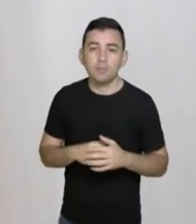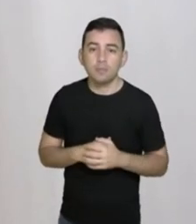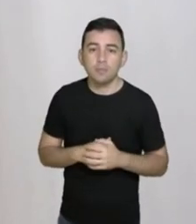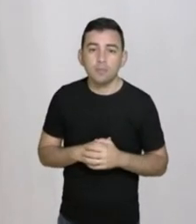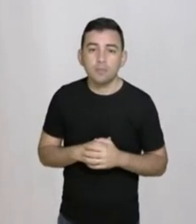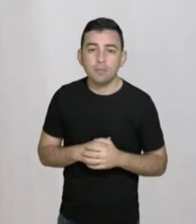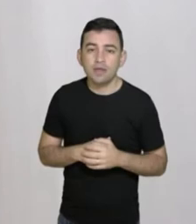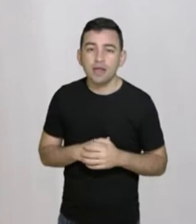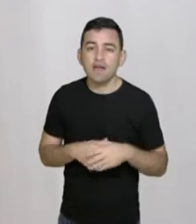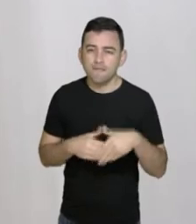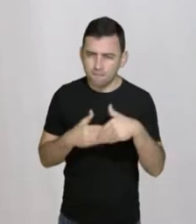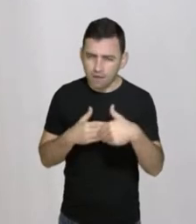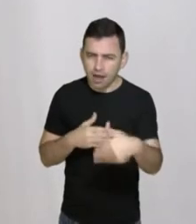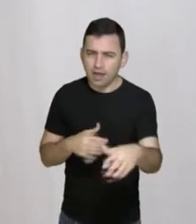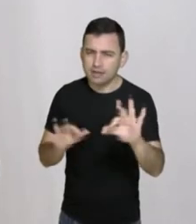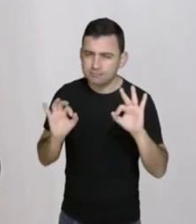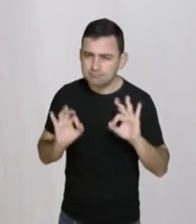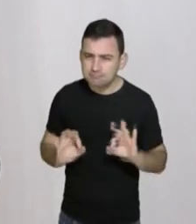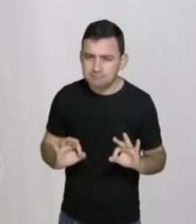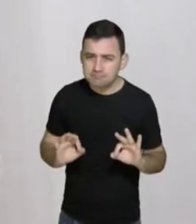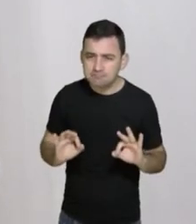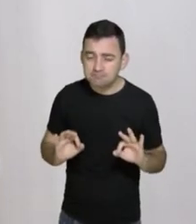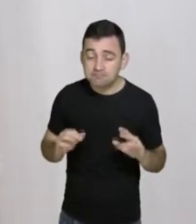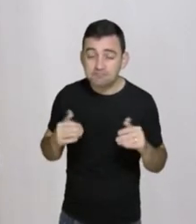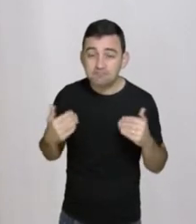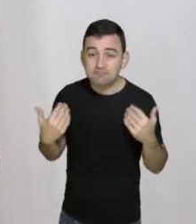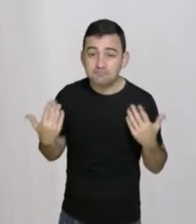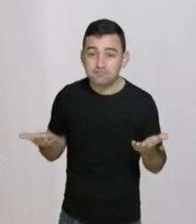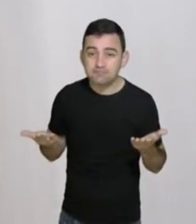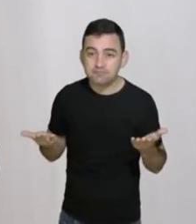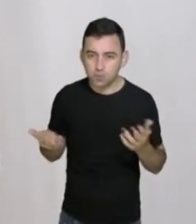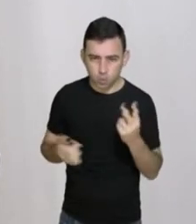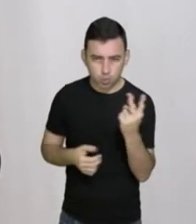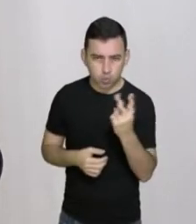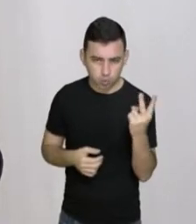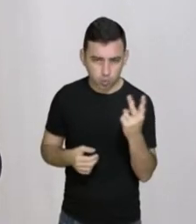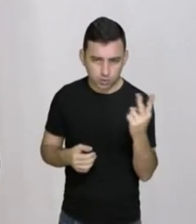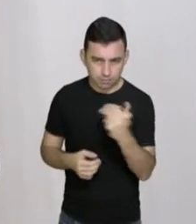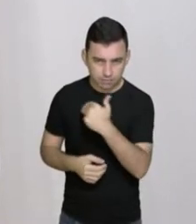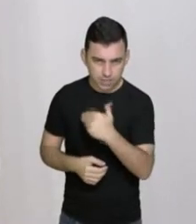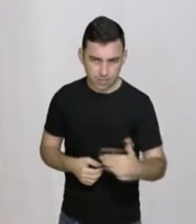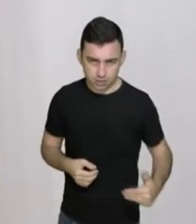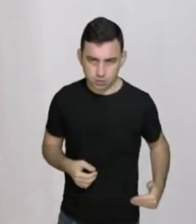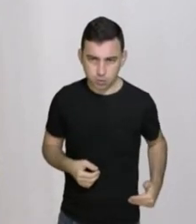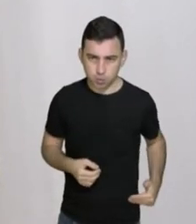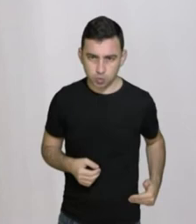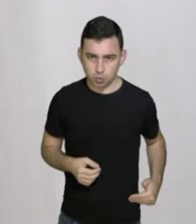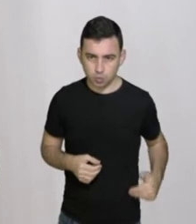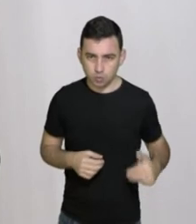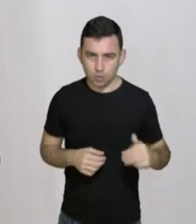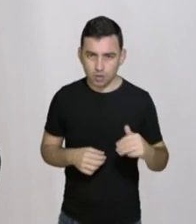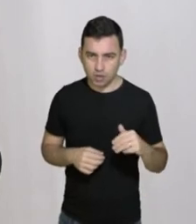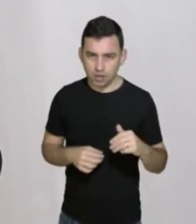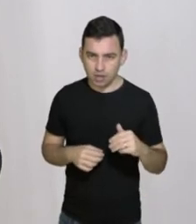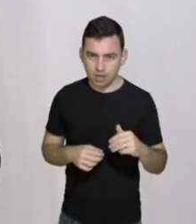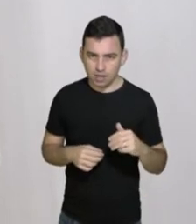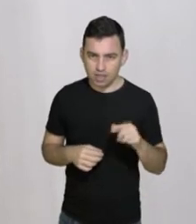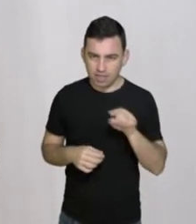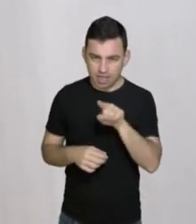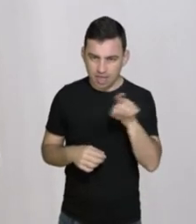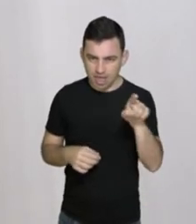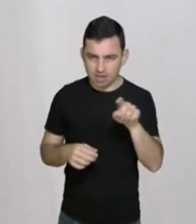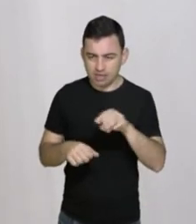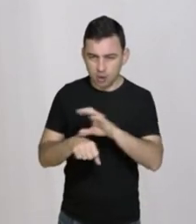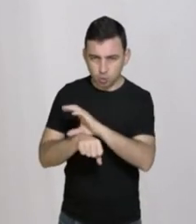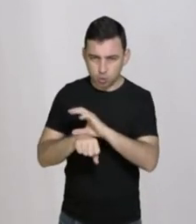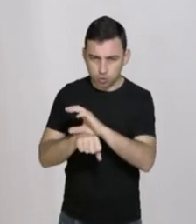Será que vão? Será que esses dois ministros que estão rasgando a